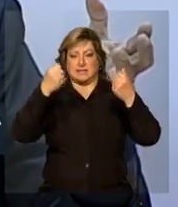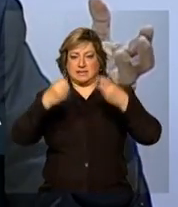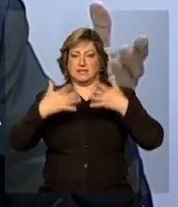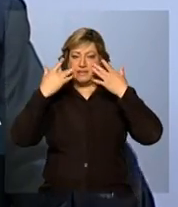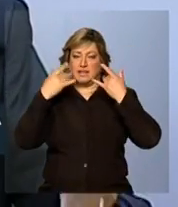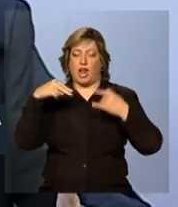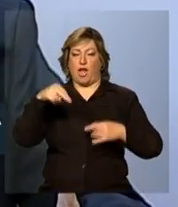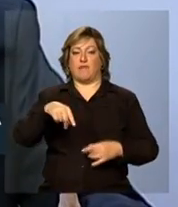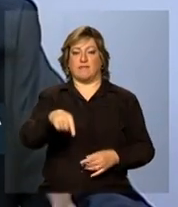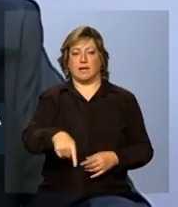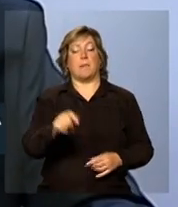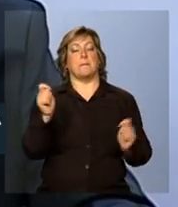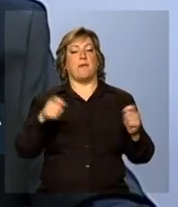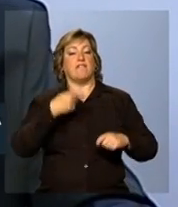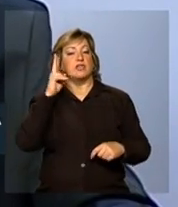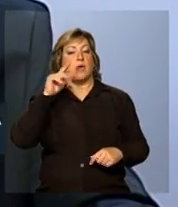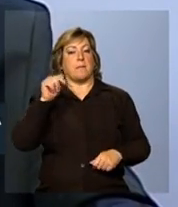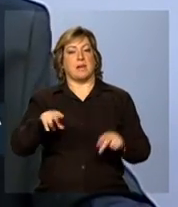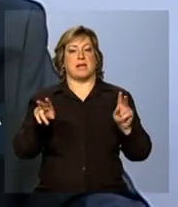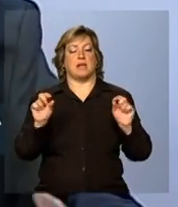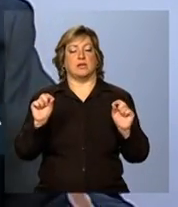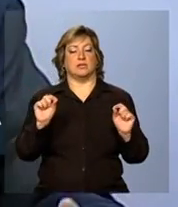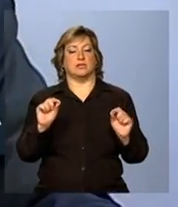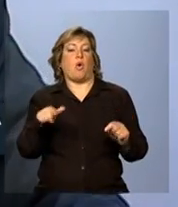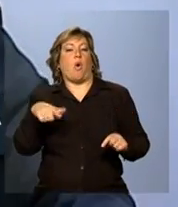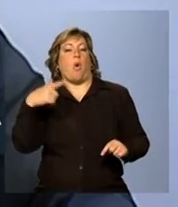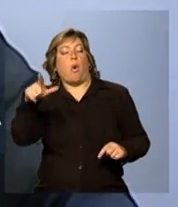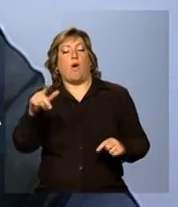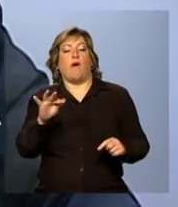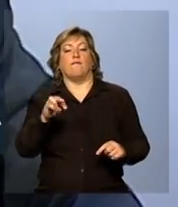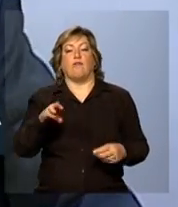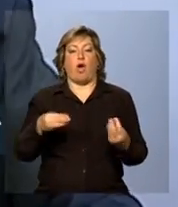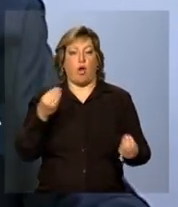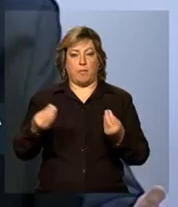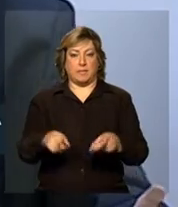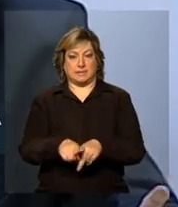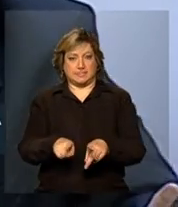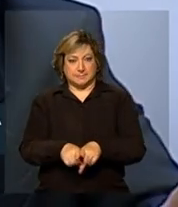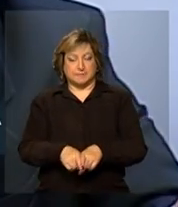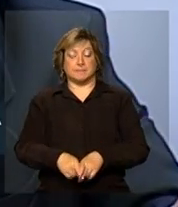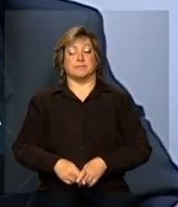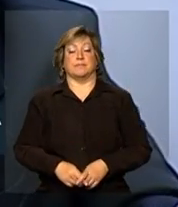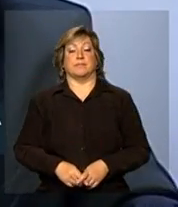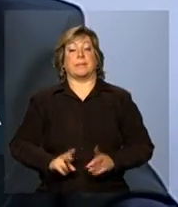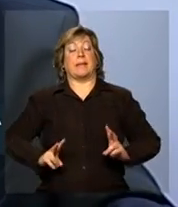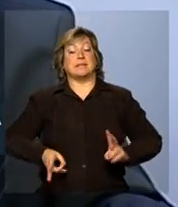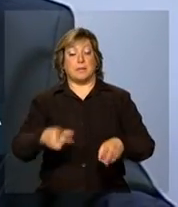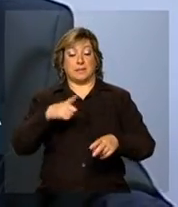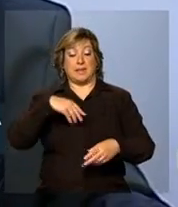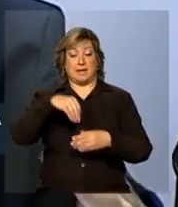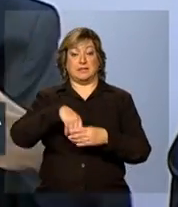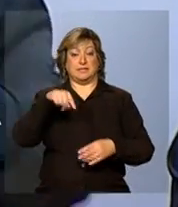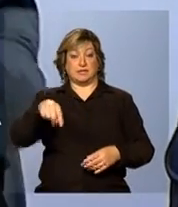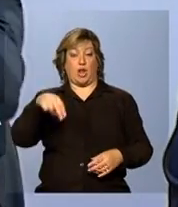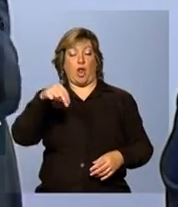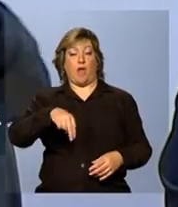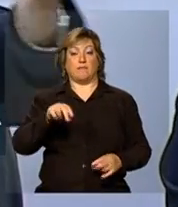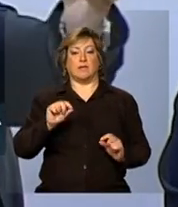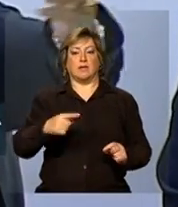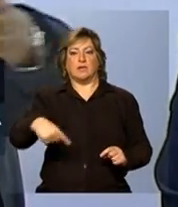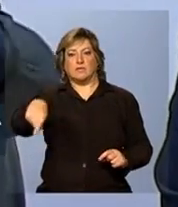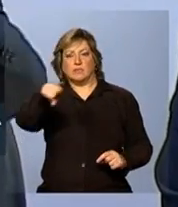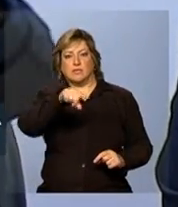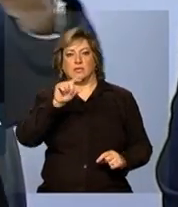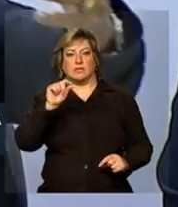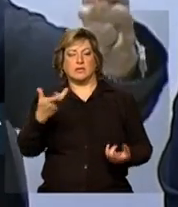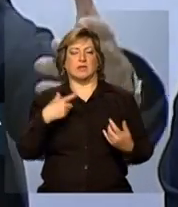a gente vai poder abordar esse assunto de uma outra maneira também, e toda vez que há na novela, na Globo, alguma coisa que os senhores aí